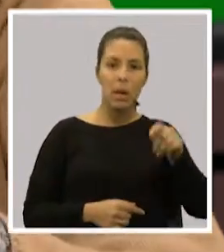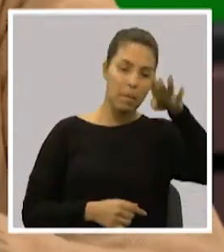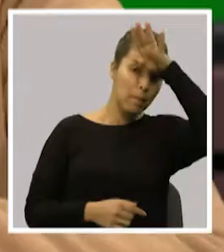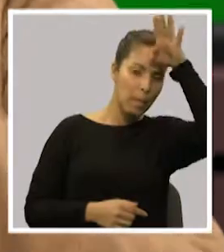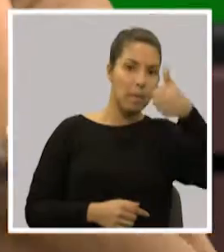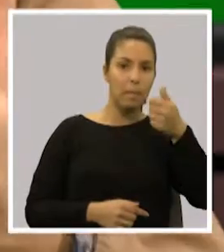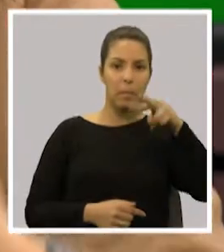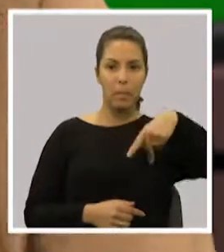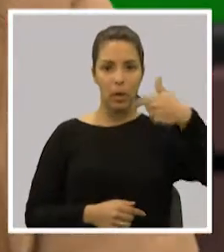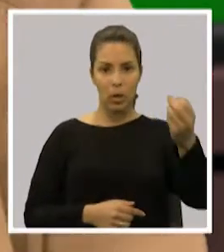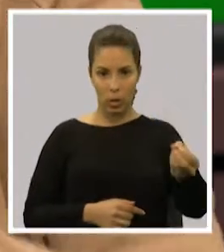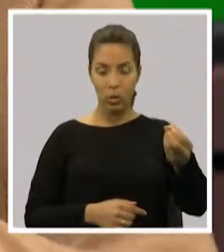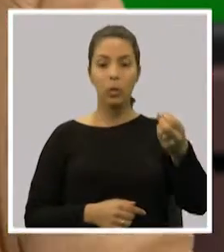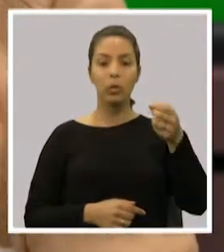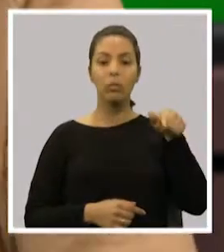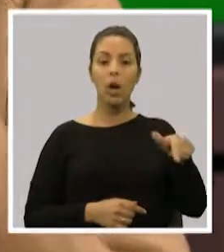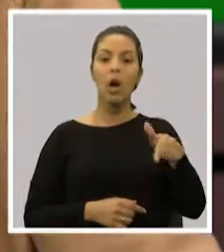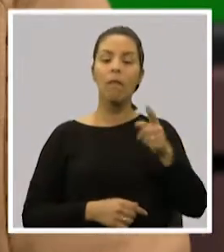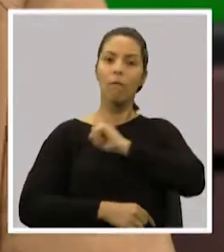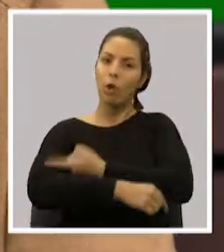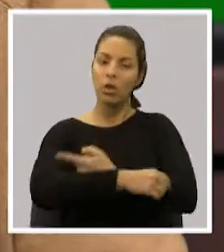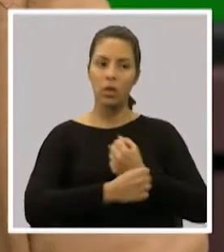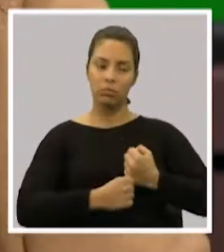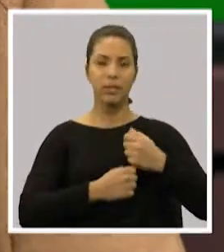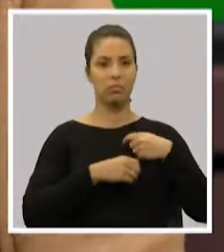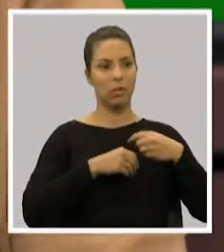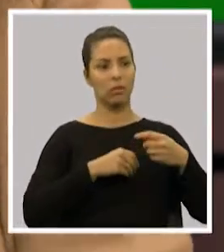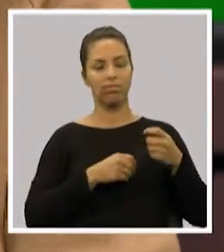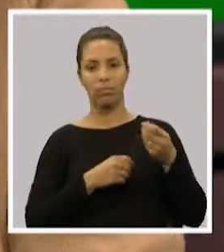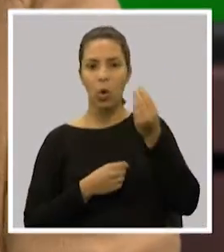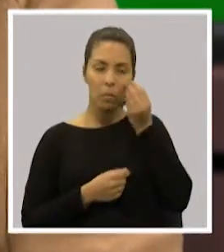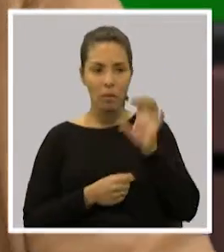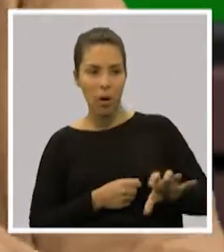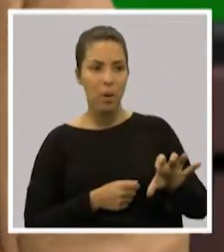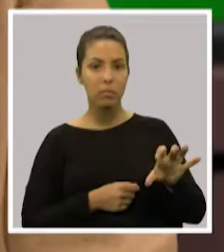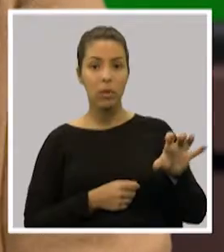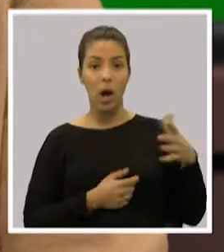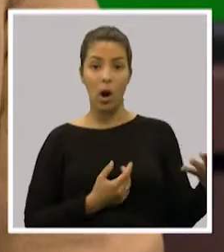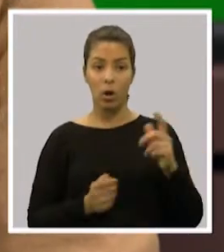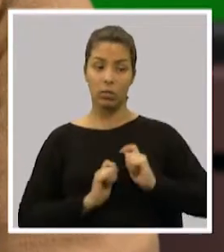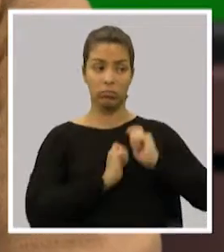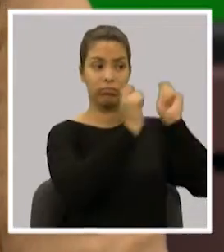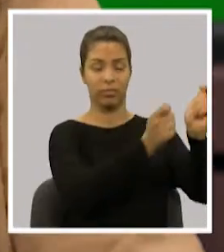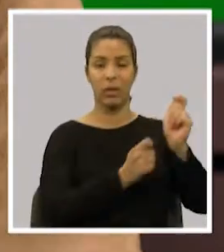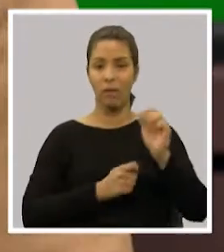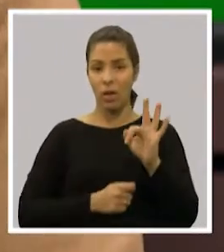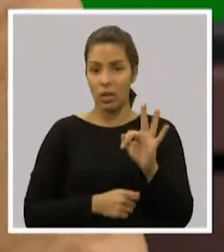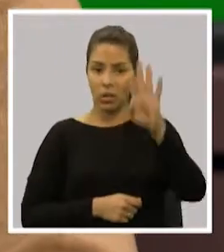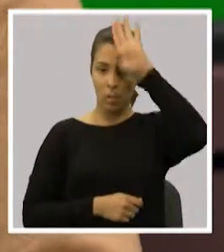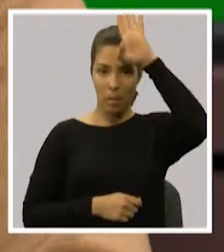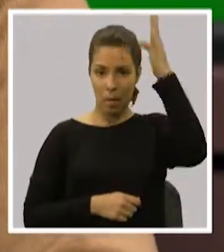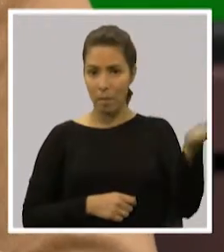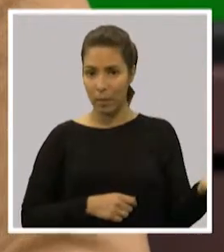para gerir todas estas crises e que o Papa Francisco ainda continua com elas. Portanto, todas estas realidades devem ser enfrentadas, porque se não